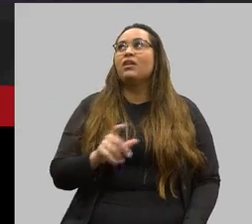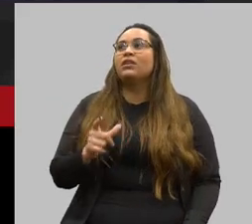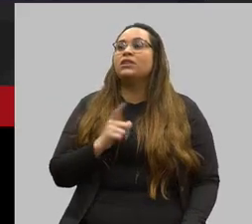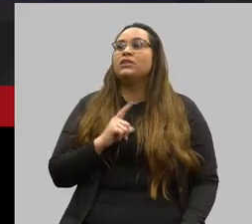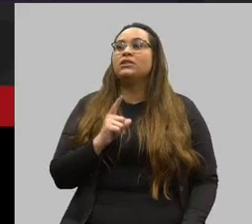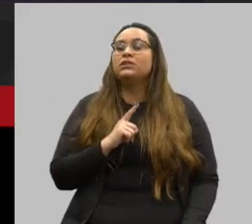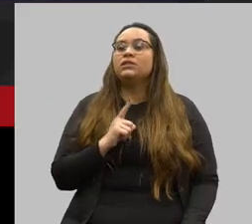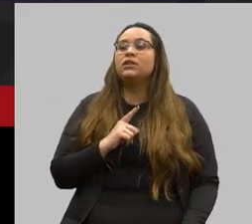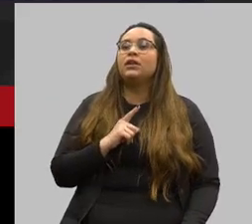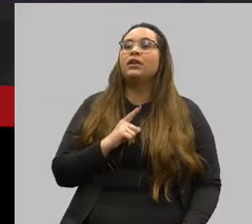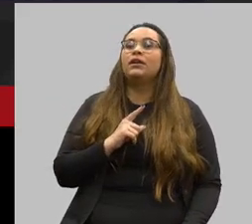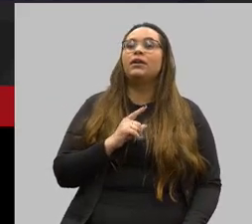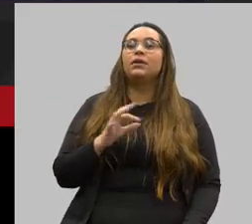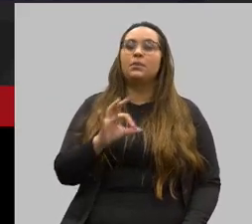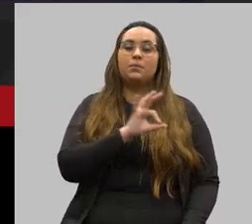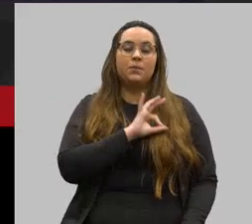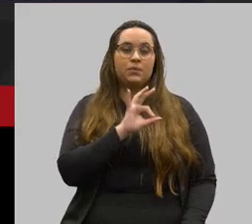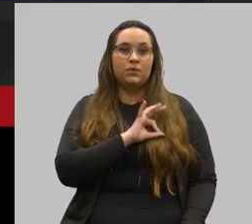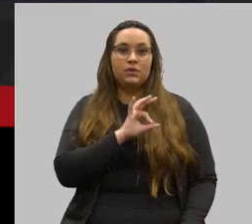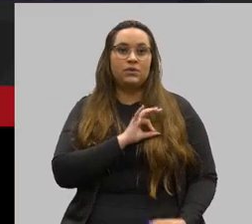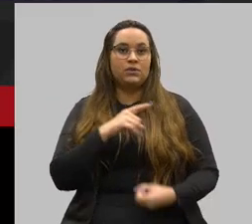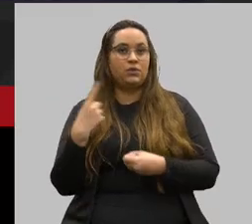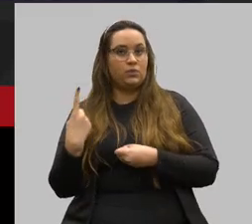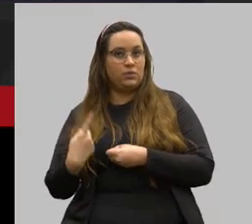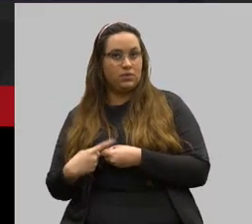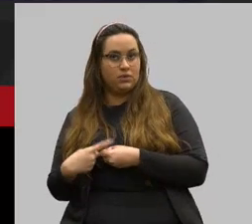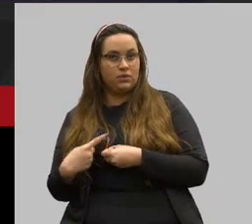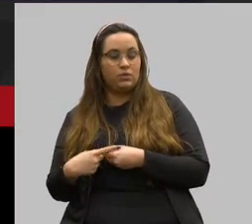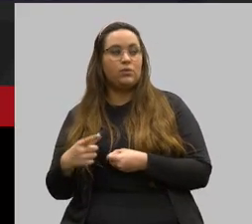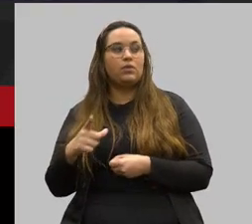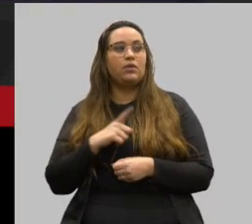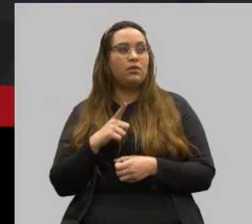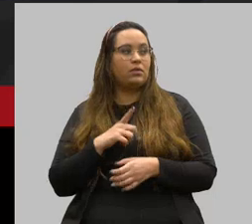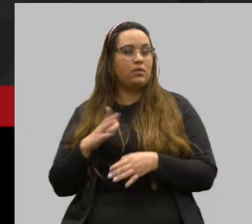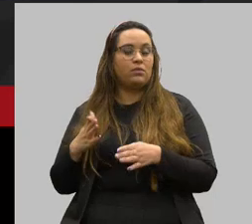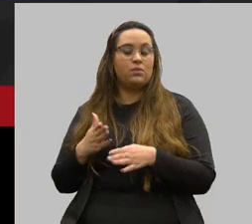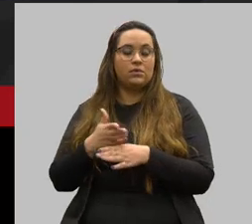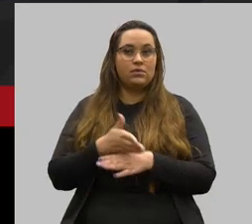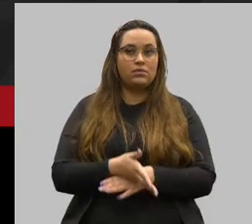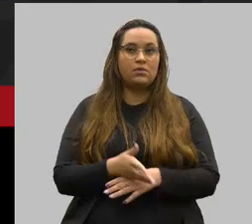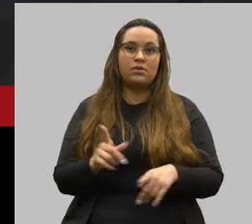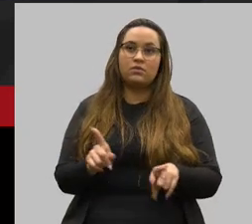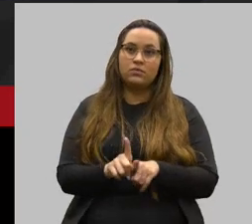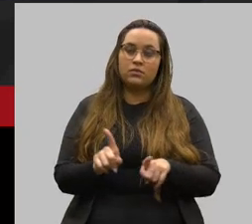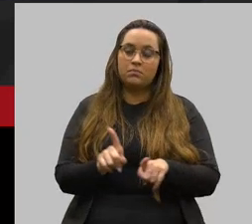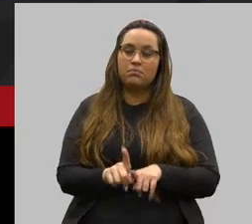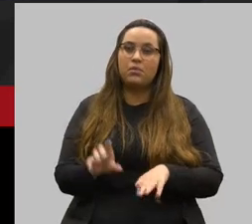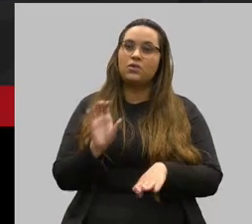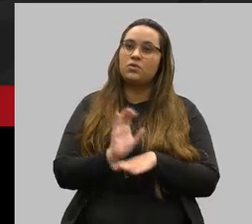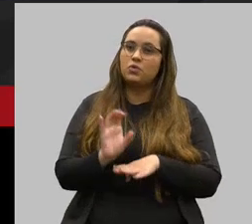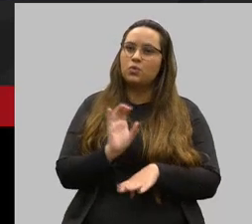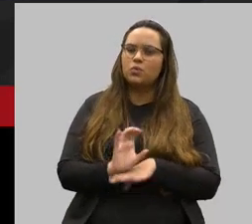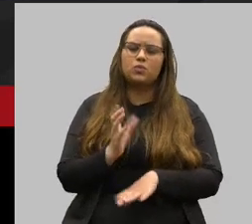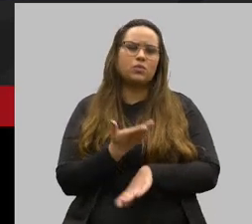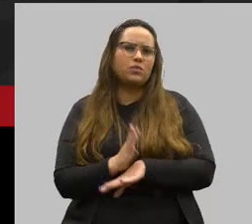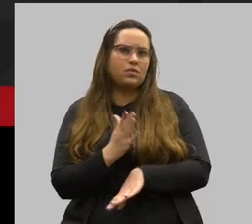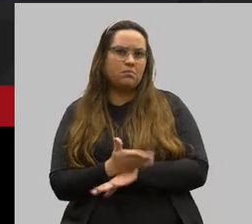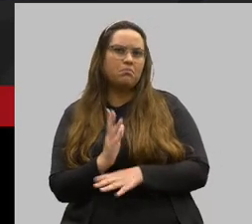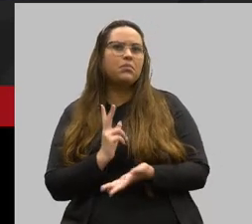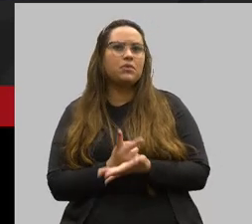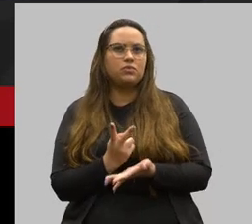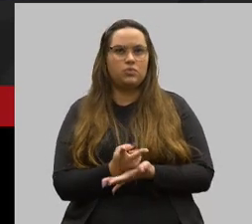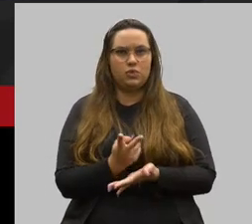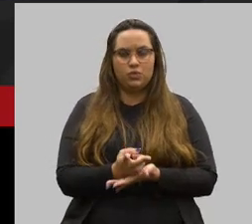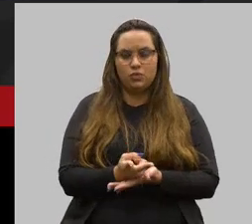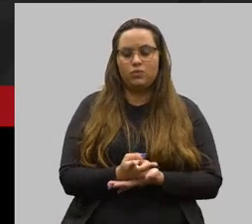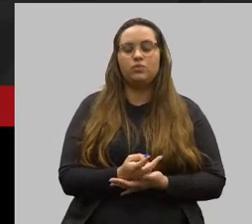policial lotado no interior ele tenha também esse acesso a um processo de capacitação de Treinamento continuado no que tanja aos